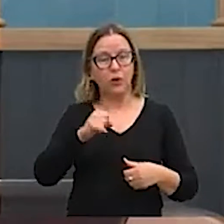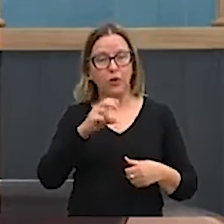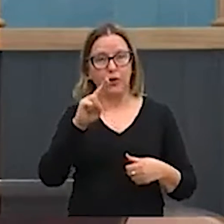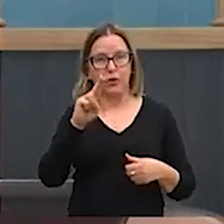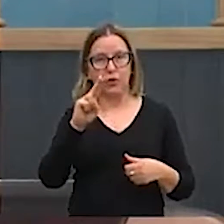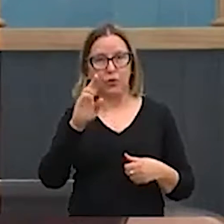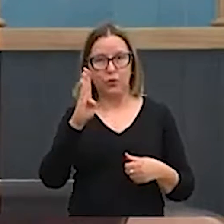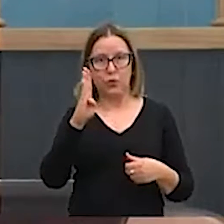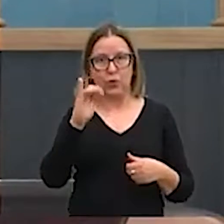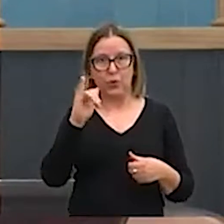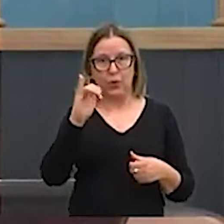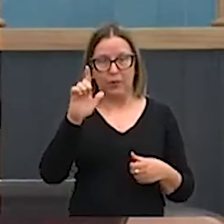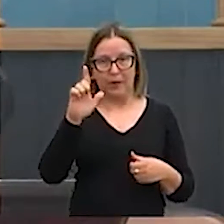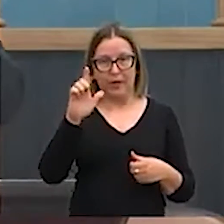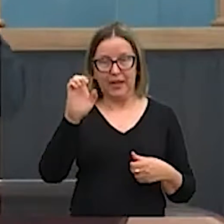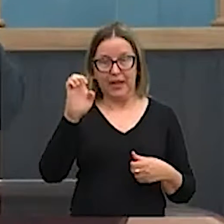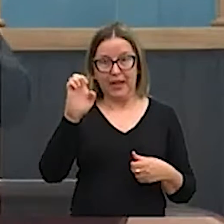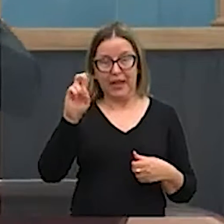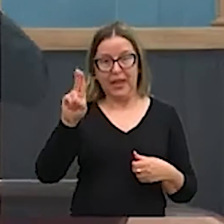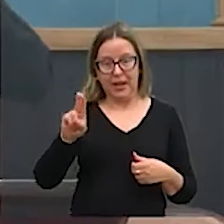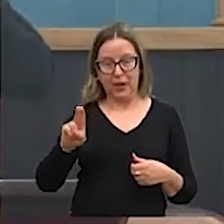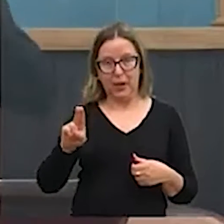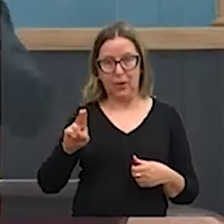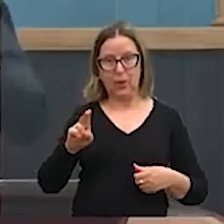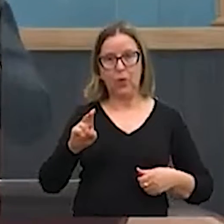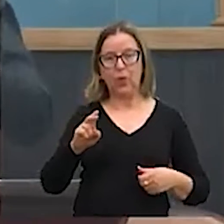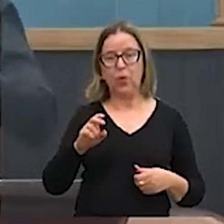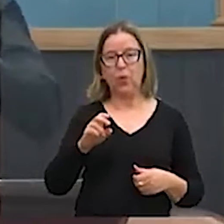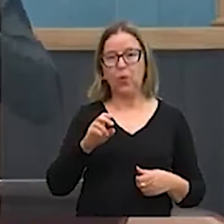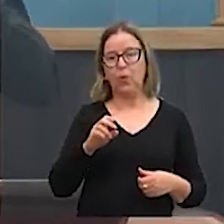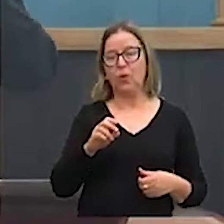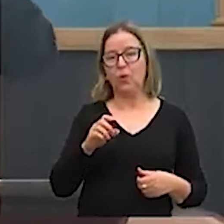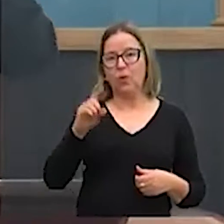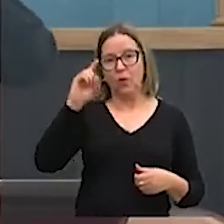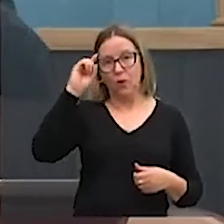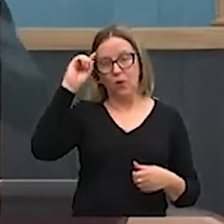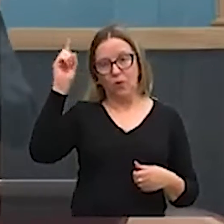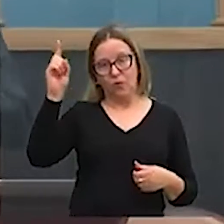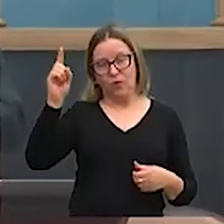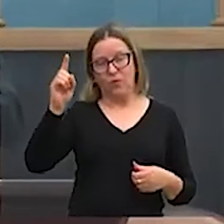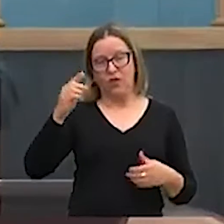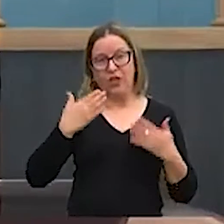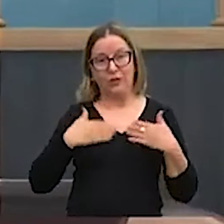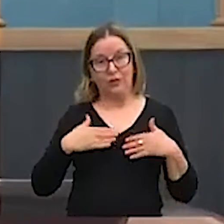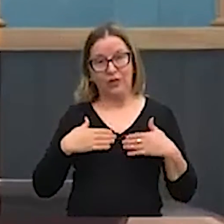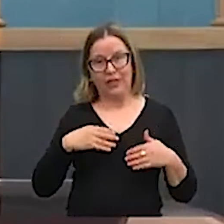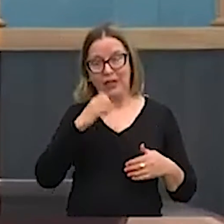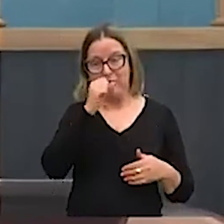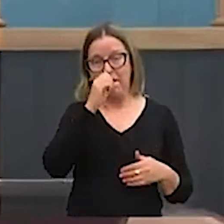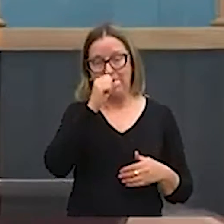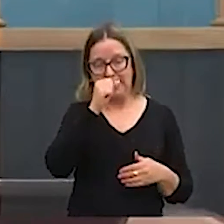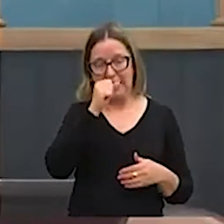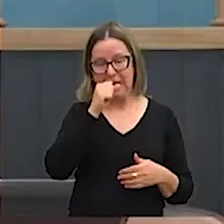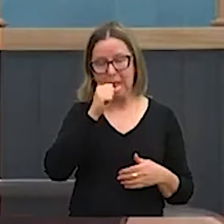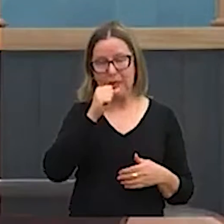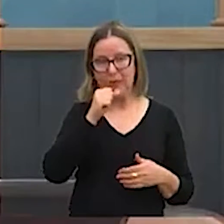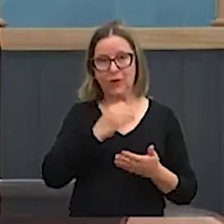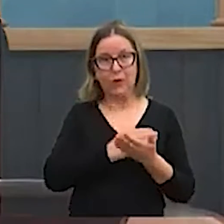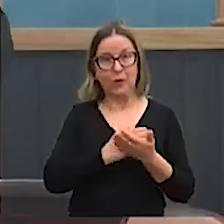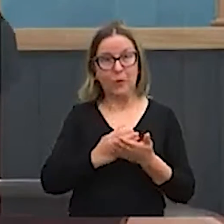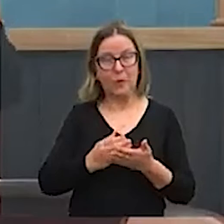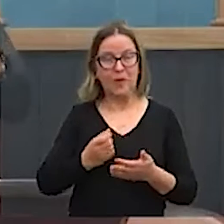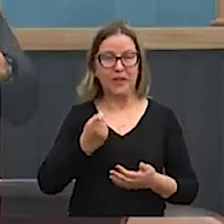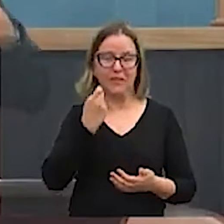sábado era duplo. O sábado, o descanso, tinha o descanso do jubileu, que seria na sexta-feira,